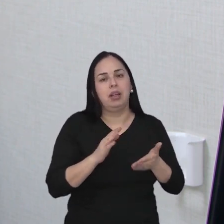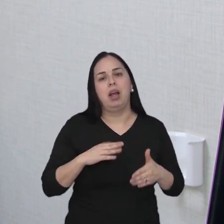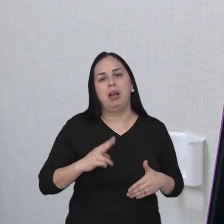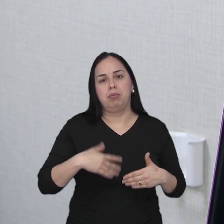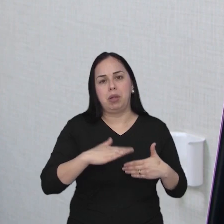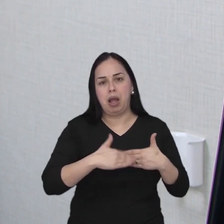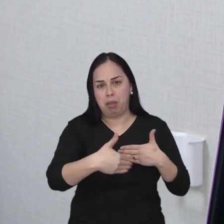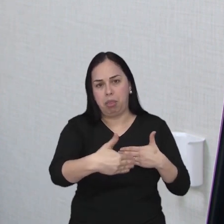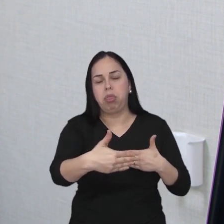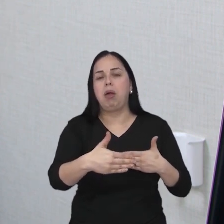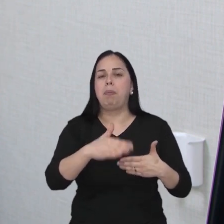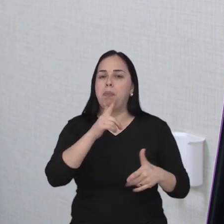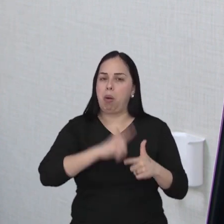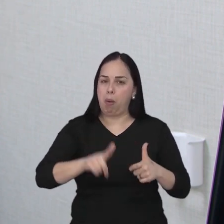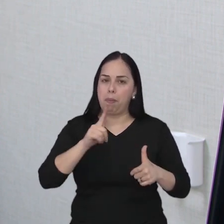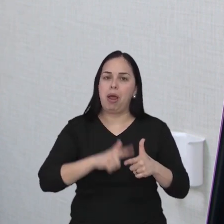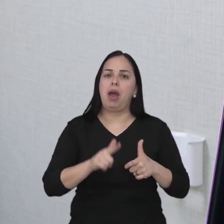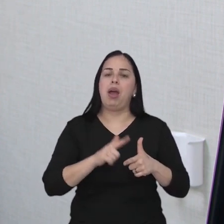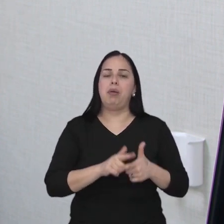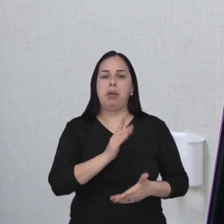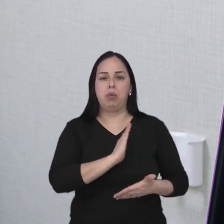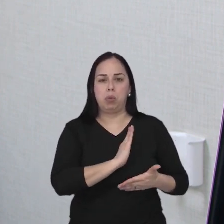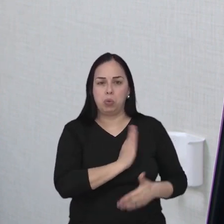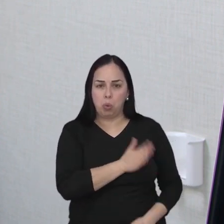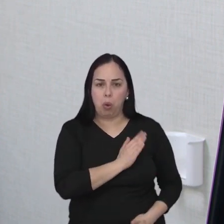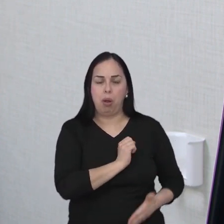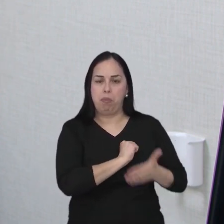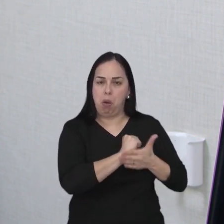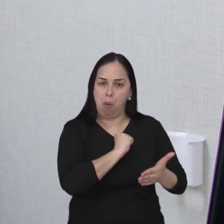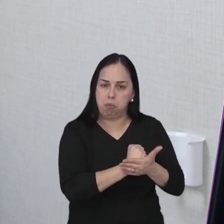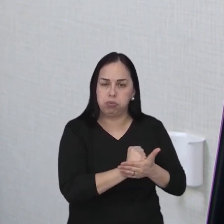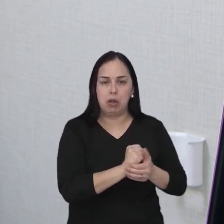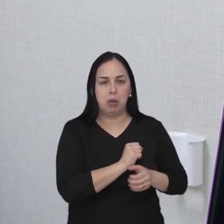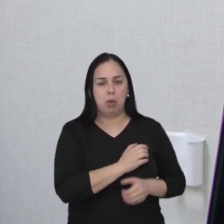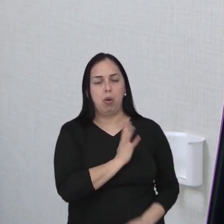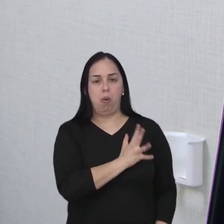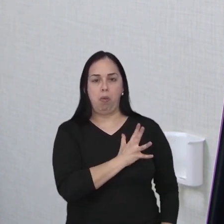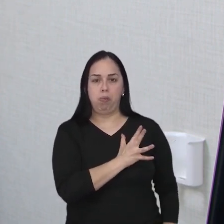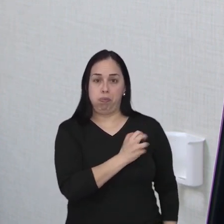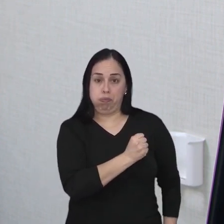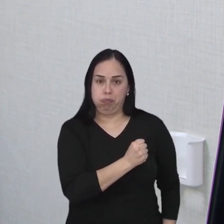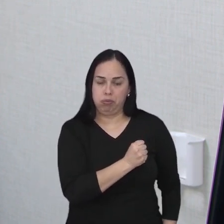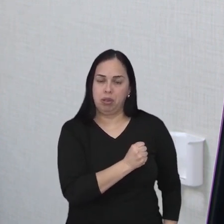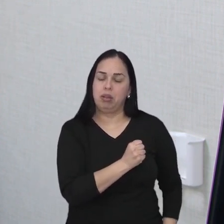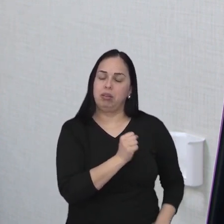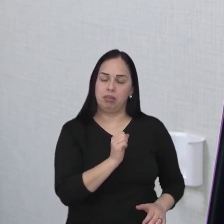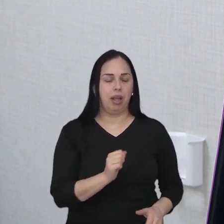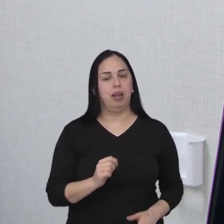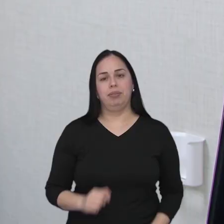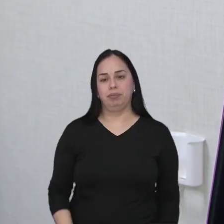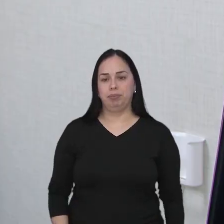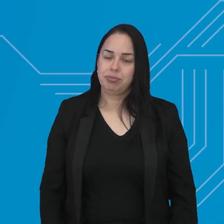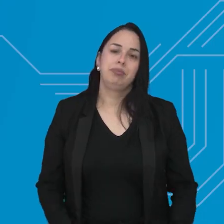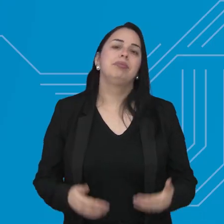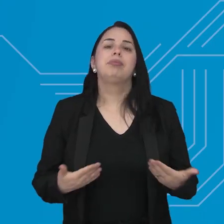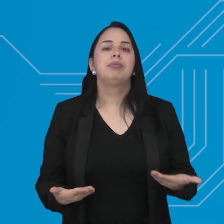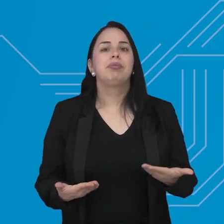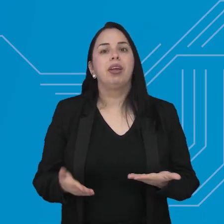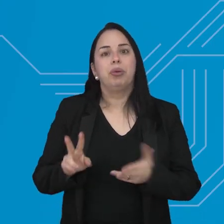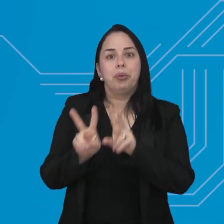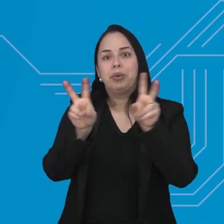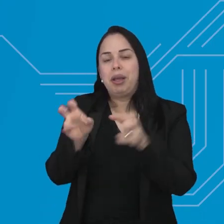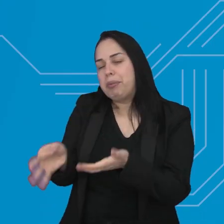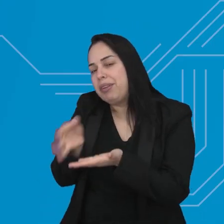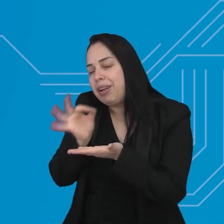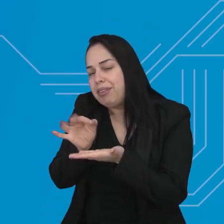sua chance de ter evento cardiovascular, de ter um infarto, de ter uma arritmia, de ter uma pressão aumentada é muito grande. E voltando